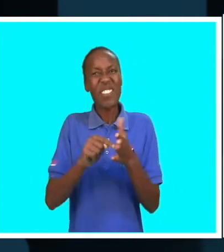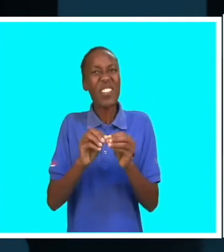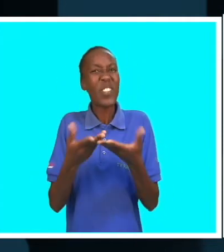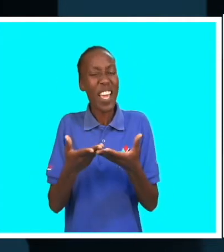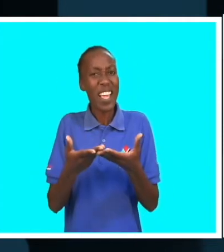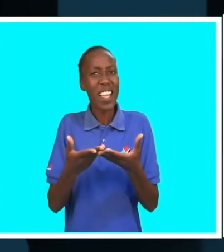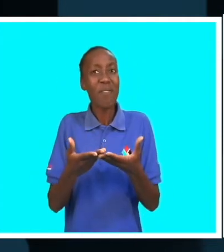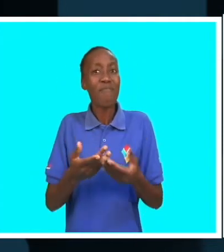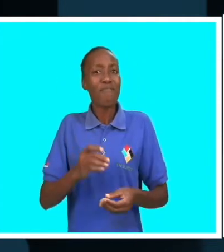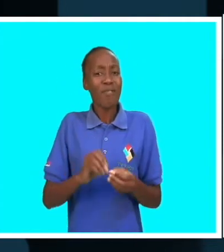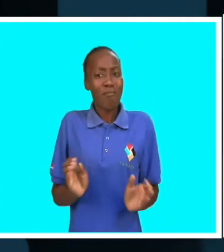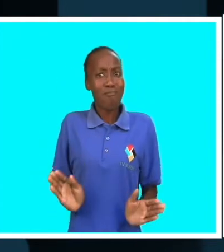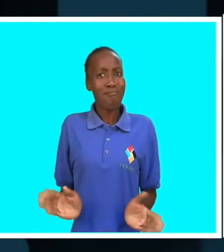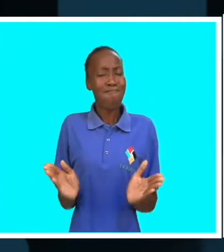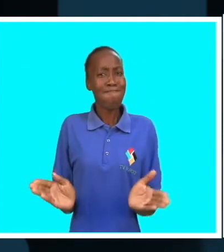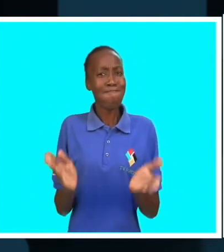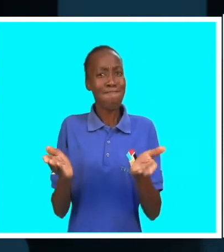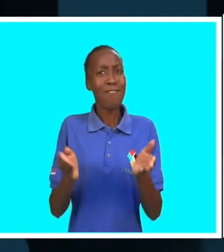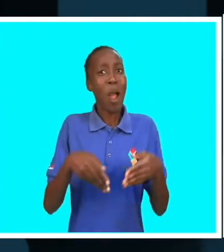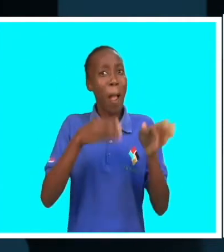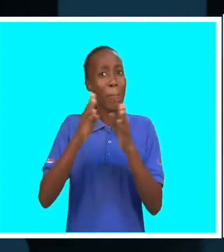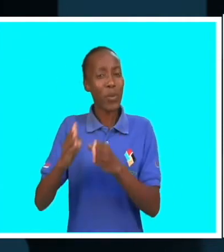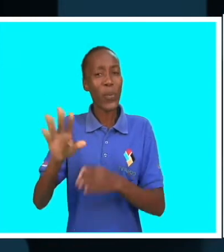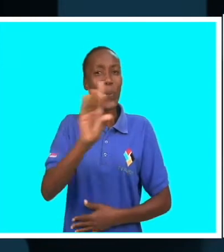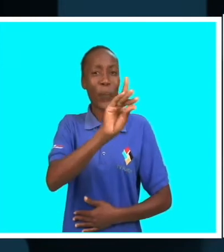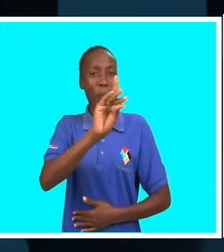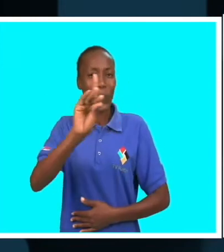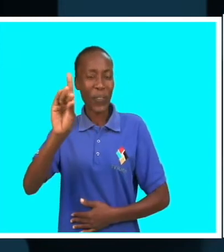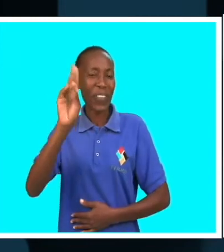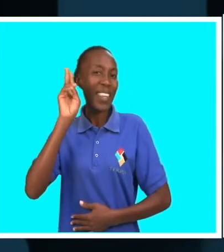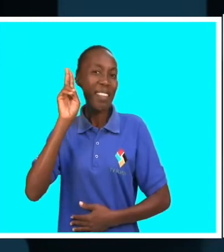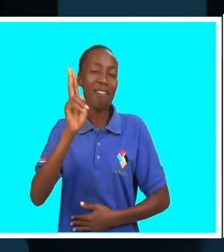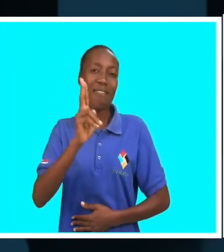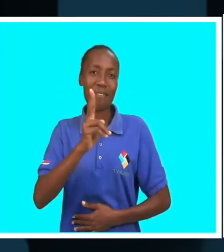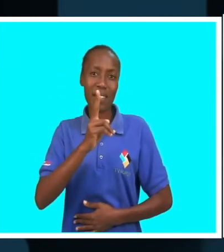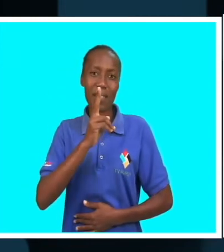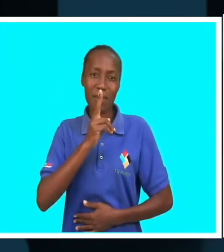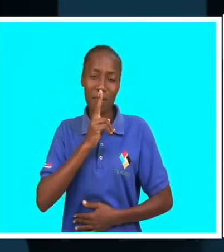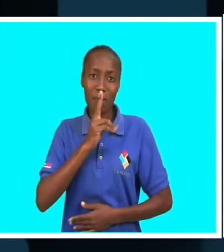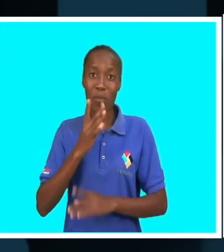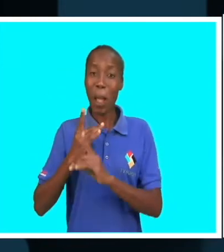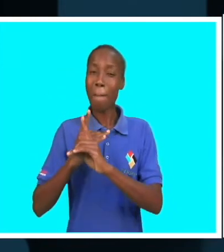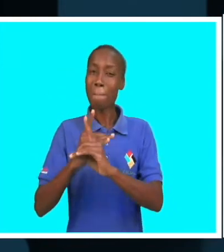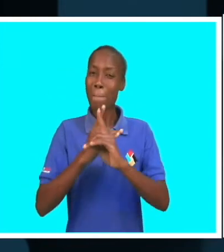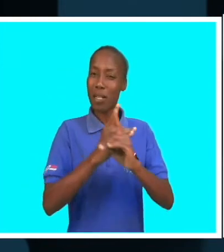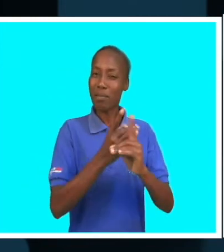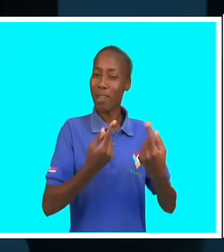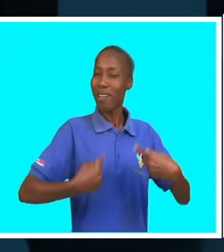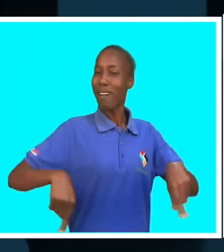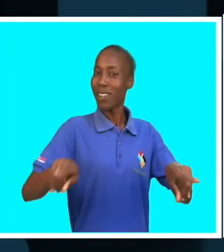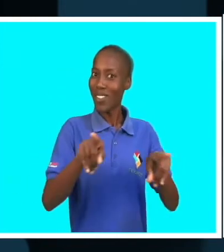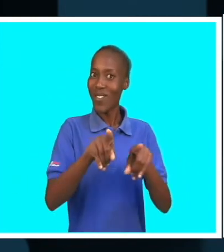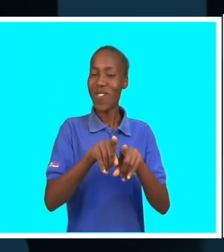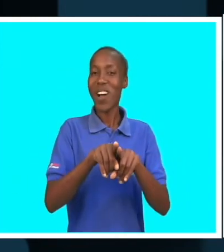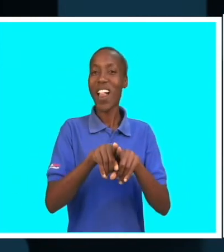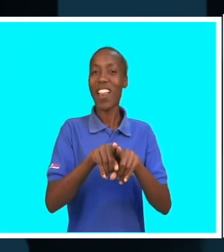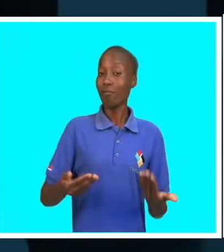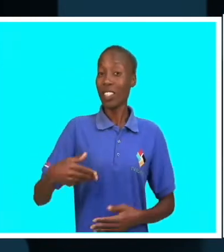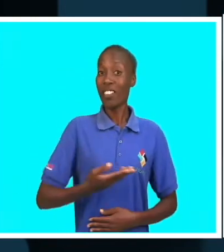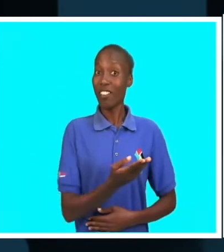-se as pessoas portadoras de deficiência auditiva a participar de eventos de